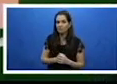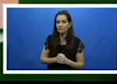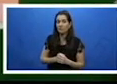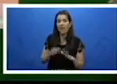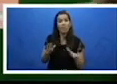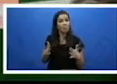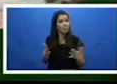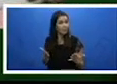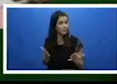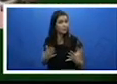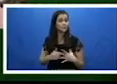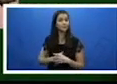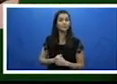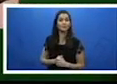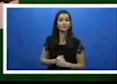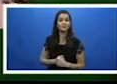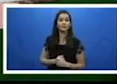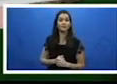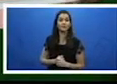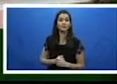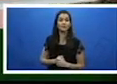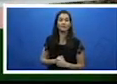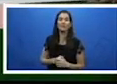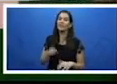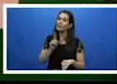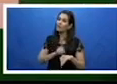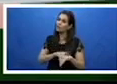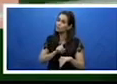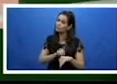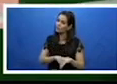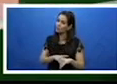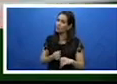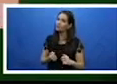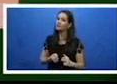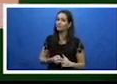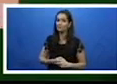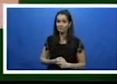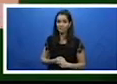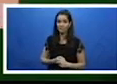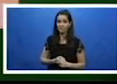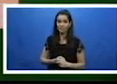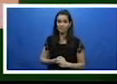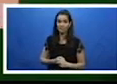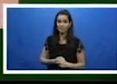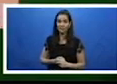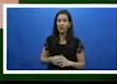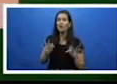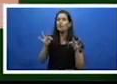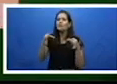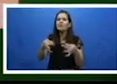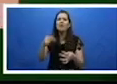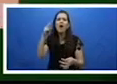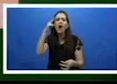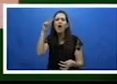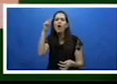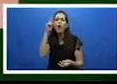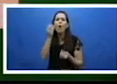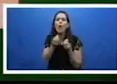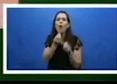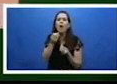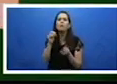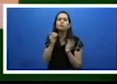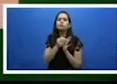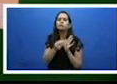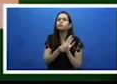então, neste momento, tá? E depois, no final da história, o que pode ser usado